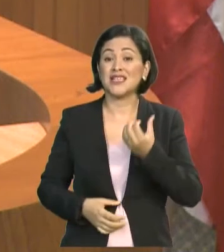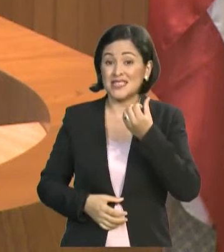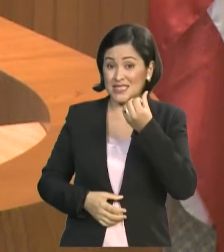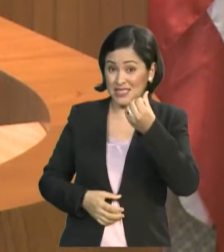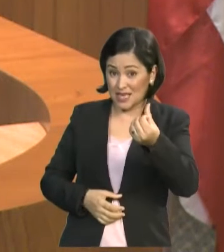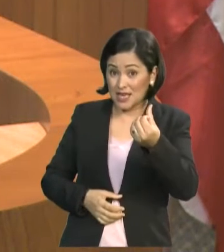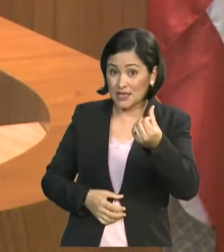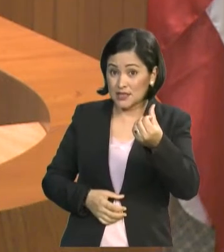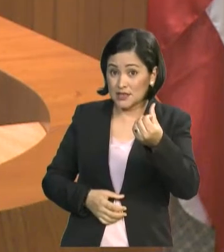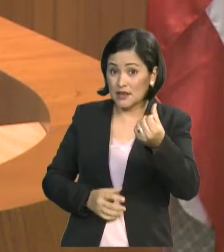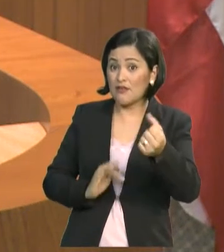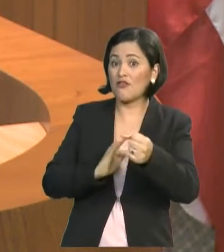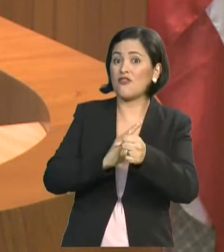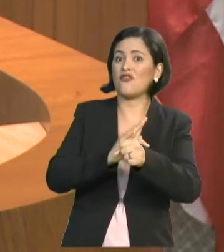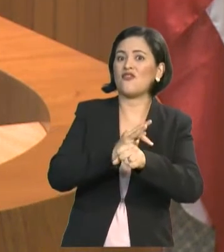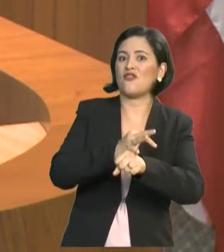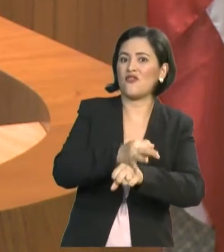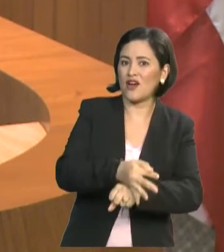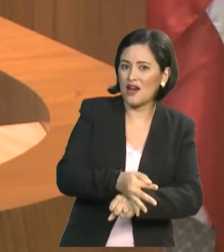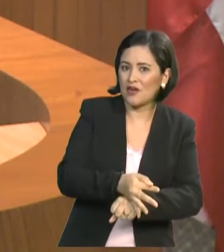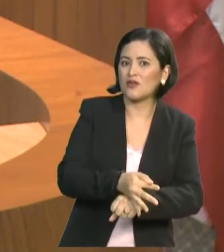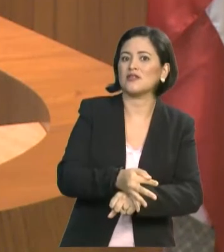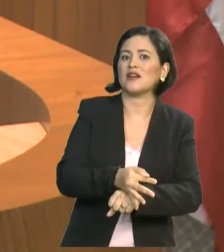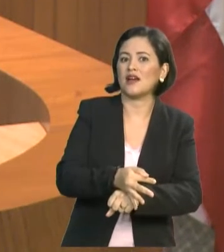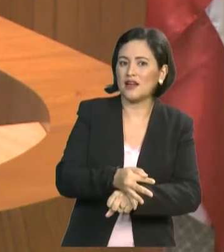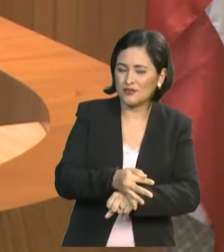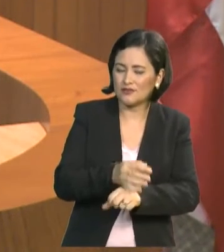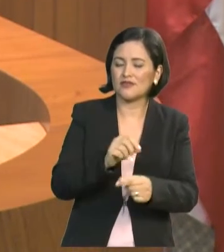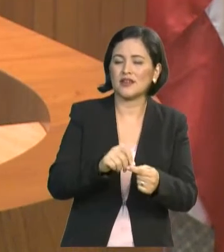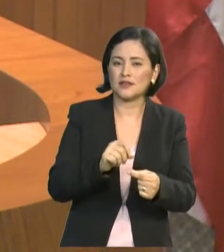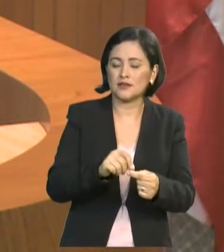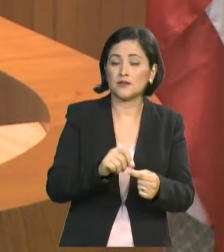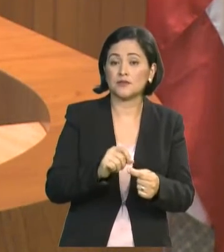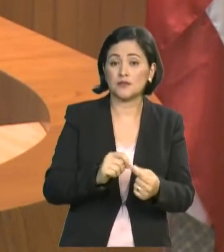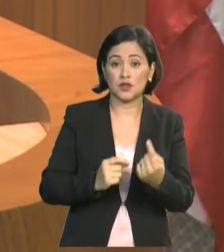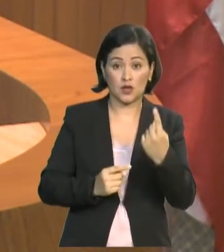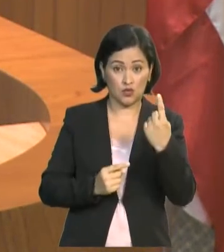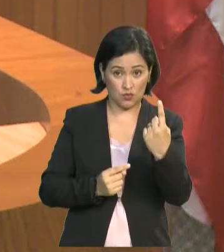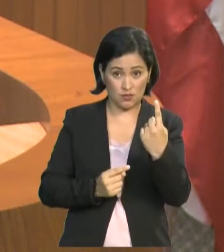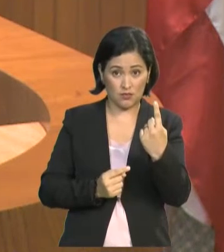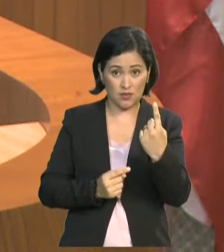uma delas fez mais de 800 pontos em redação.